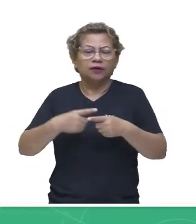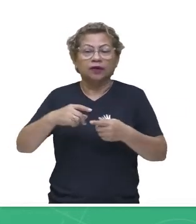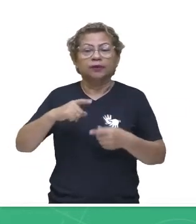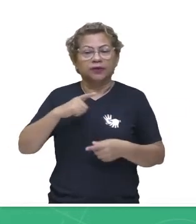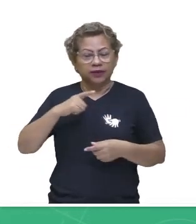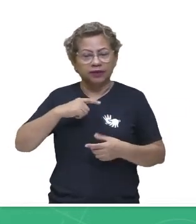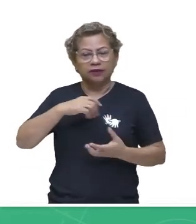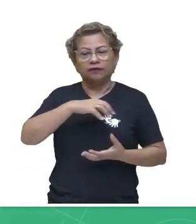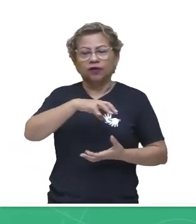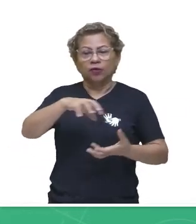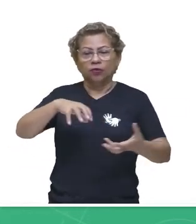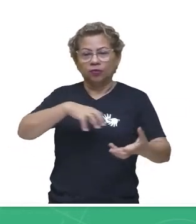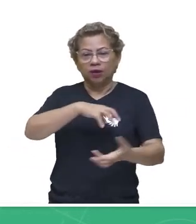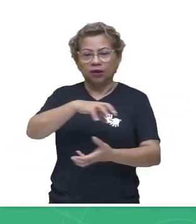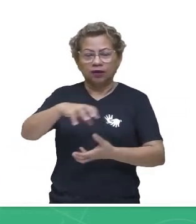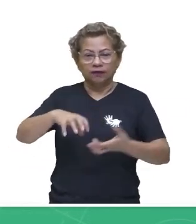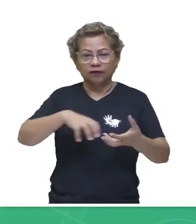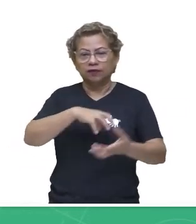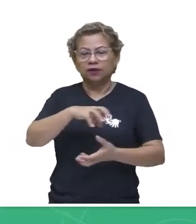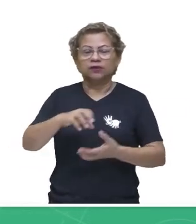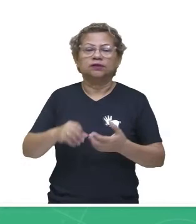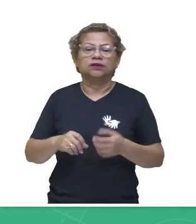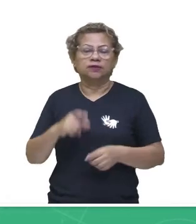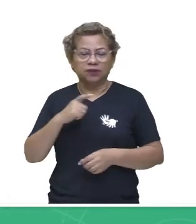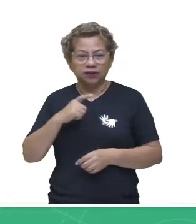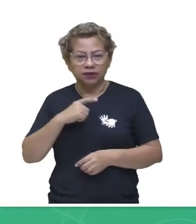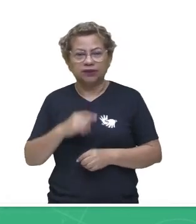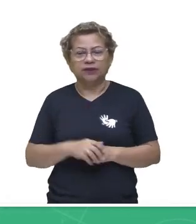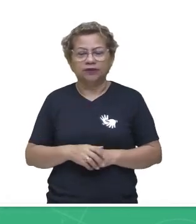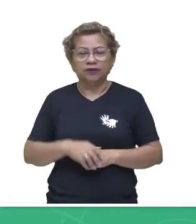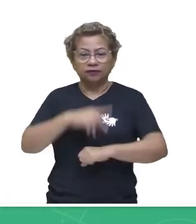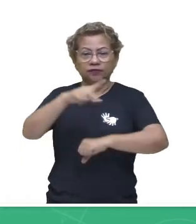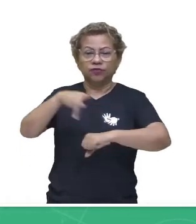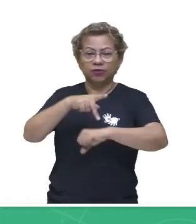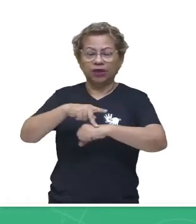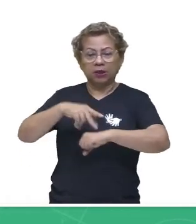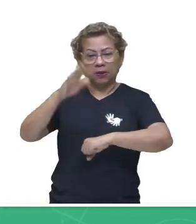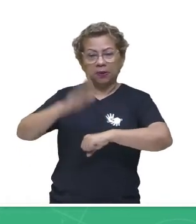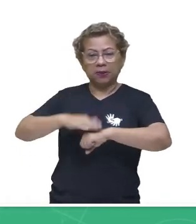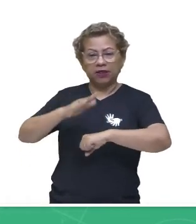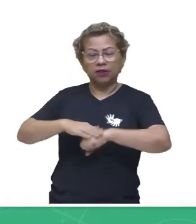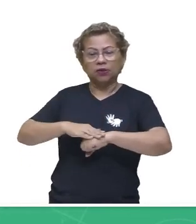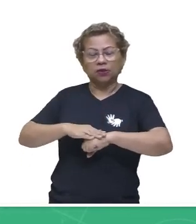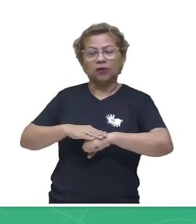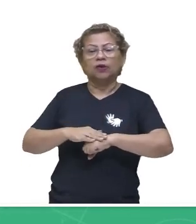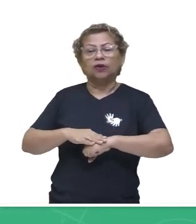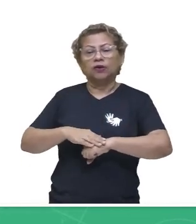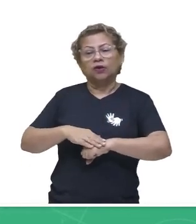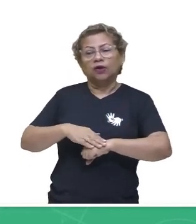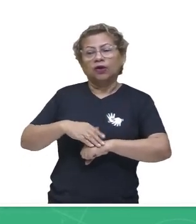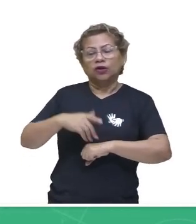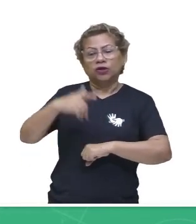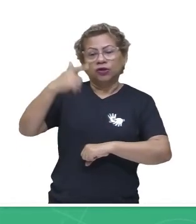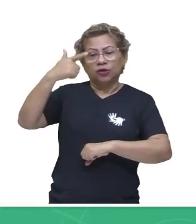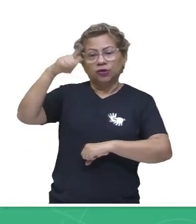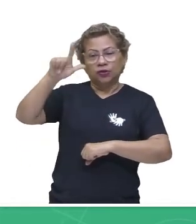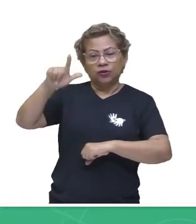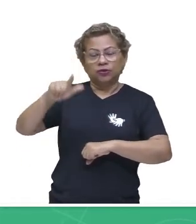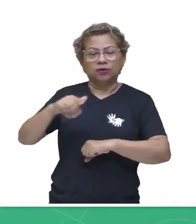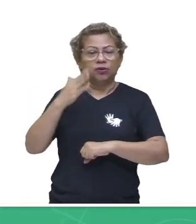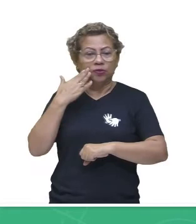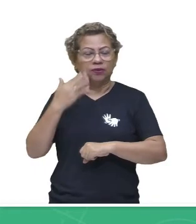antes. Grandes potências vão se mostrar melhores do que as outras, não é verdade? Então, olha só, qual é a alternativa